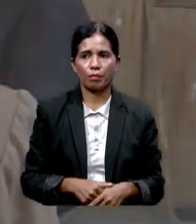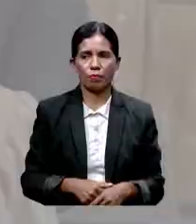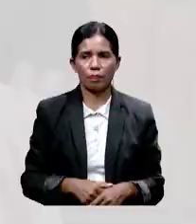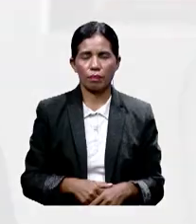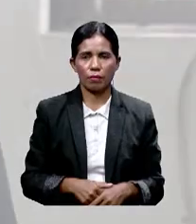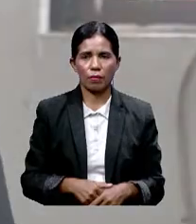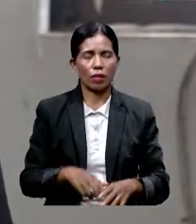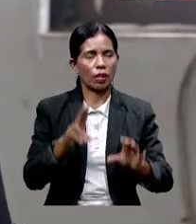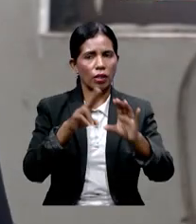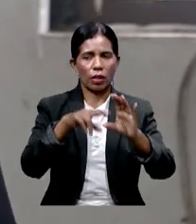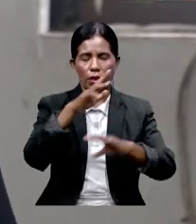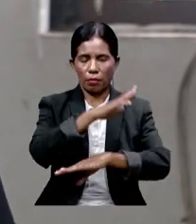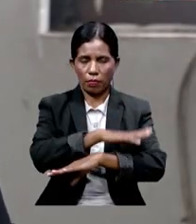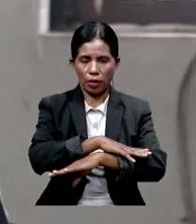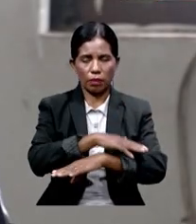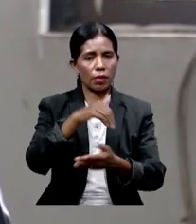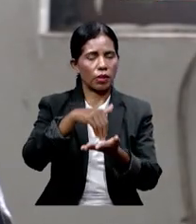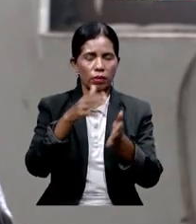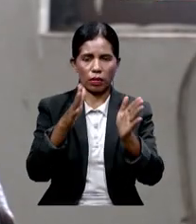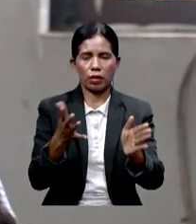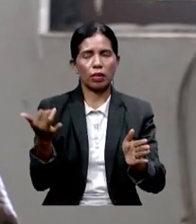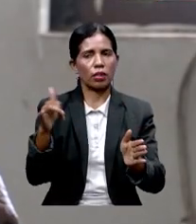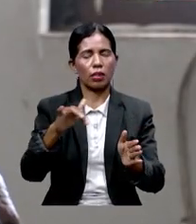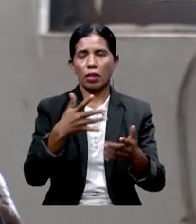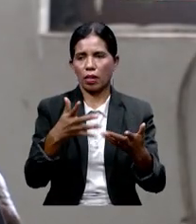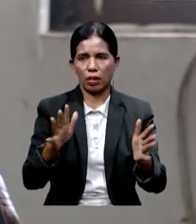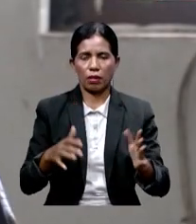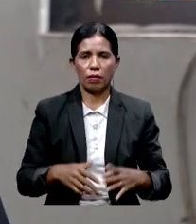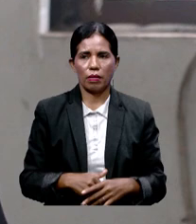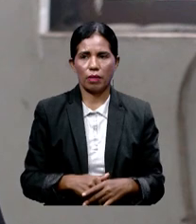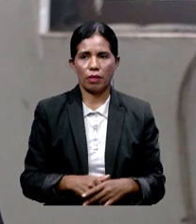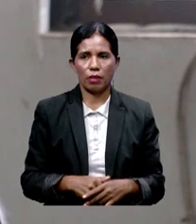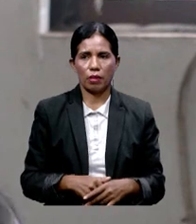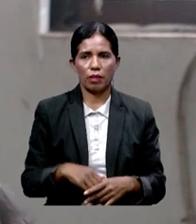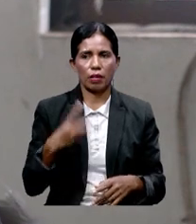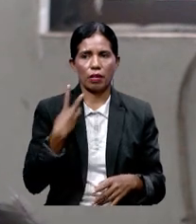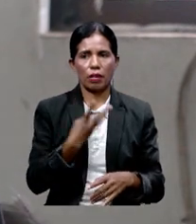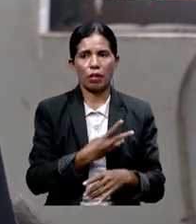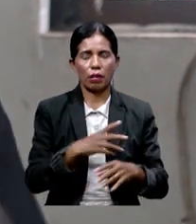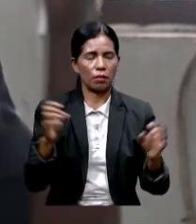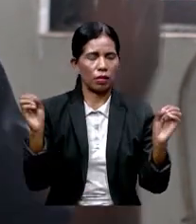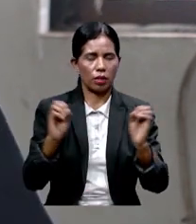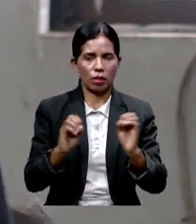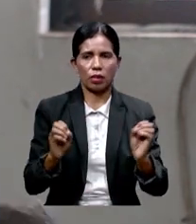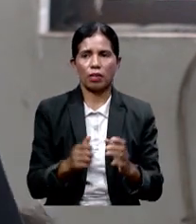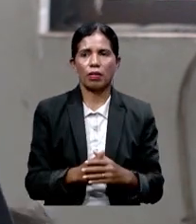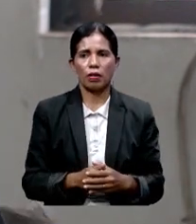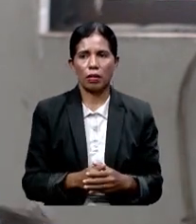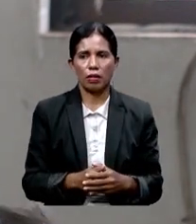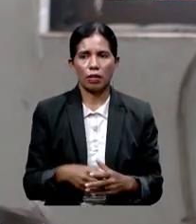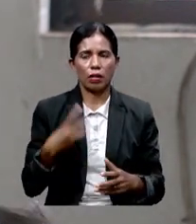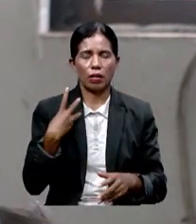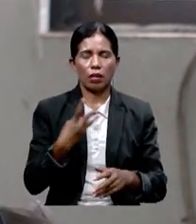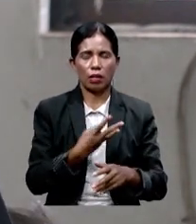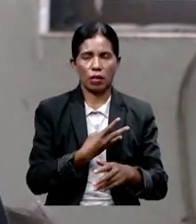Cadeira mesa ba estudante ne. Nemos se ami la yetan de difícil ensino básico ne